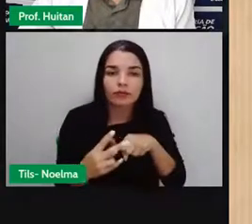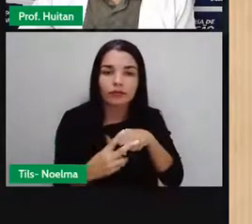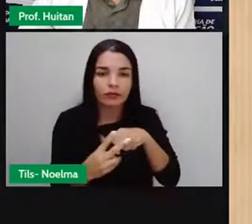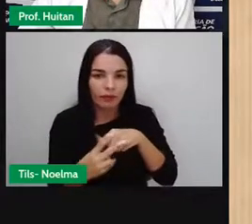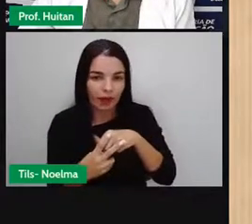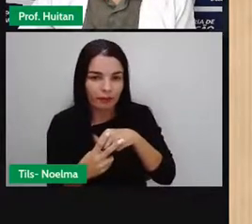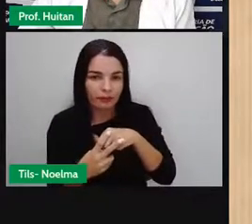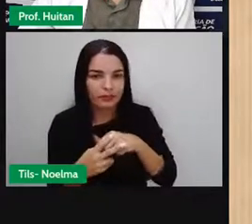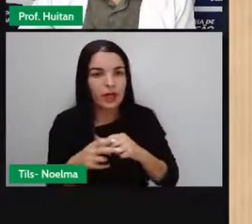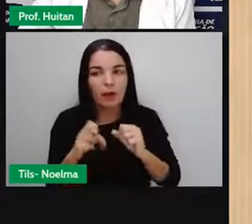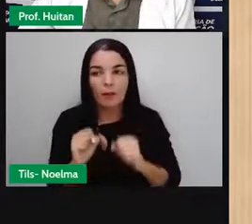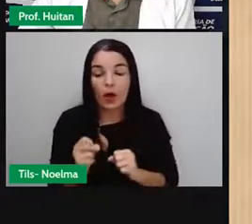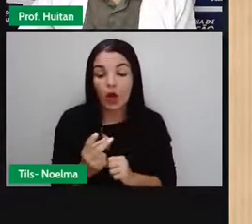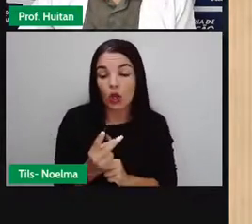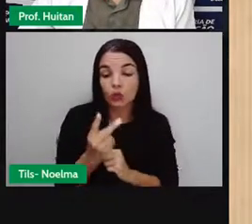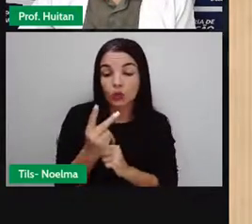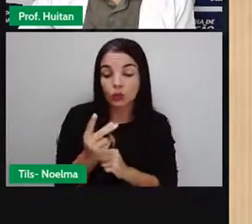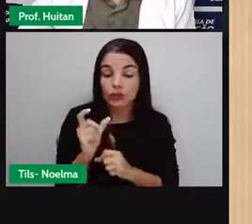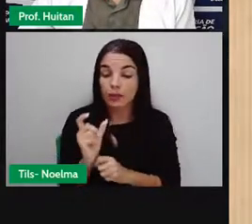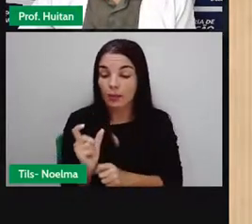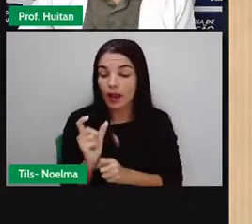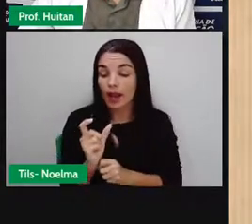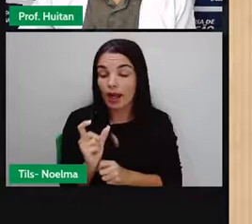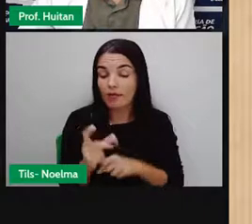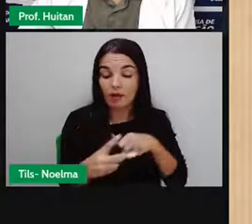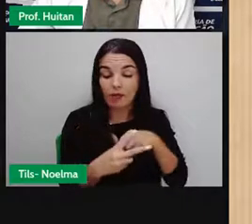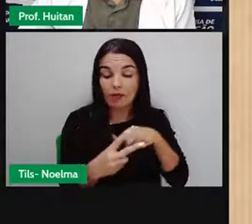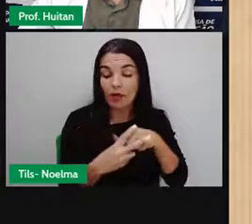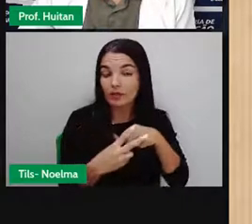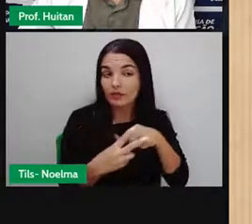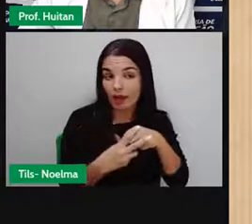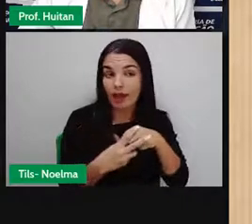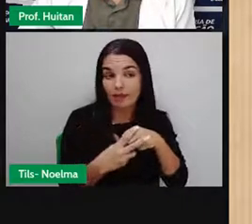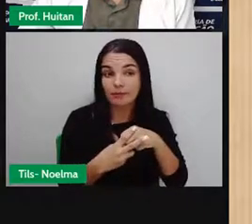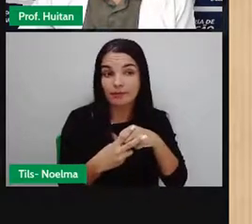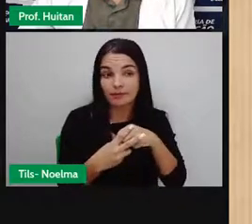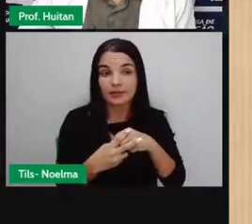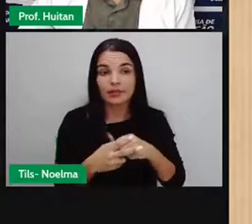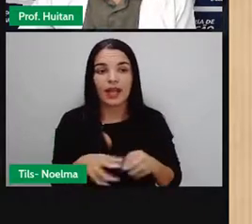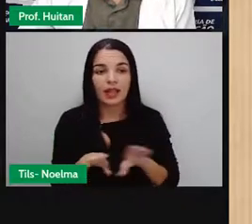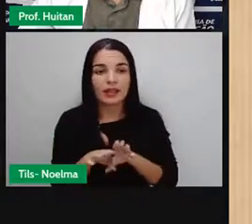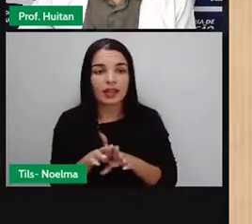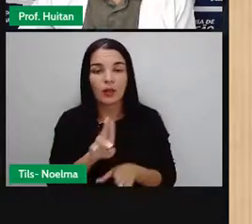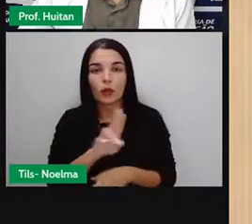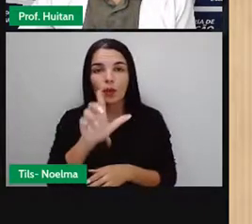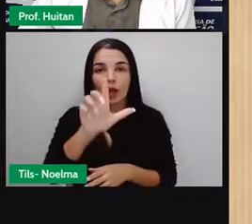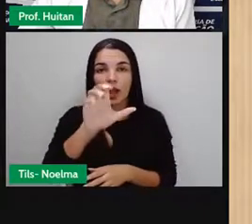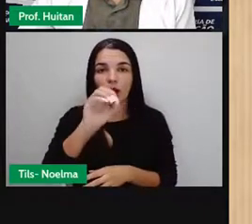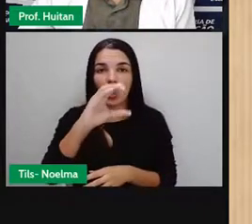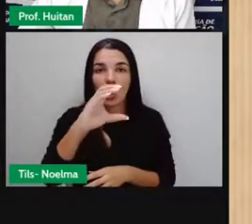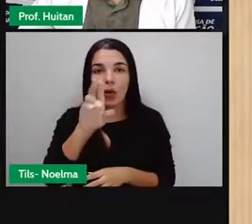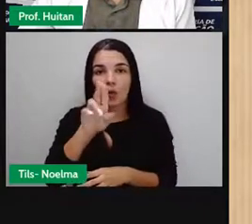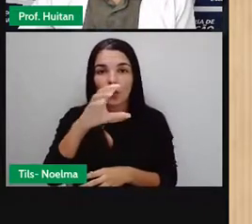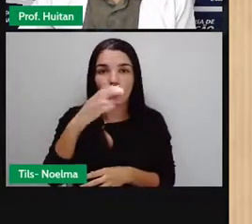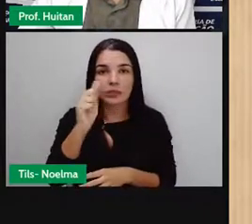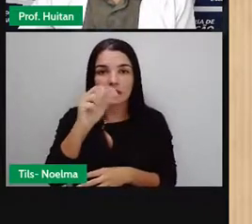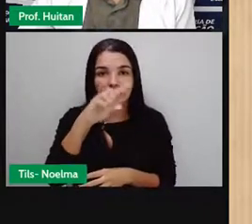verbal são duas ou mais palavras, né? Dois ou mais verbos que têm um único